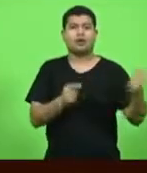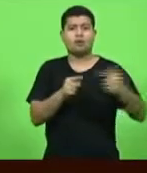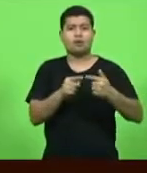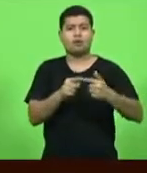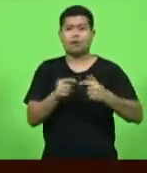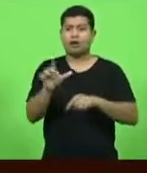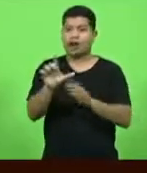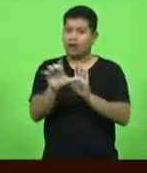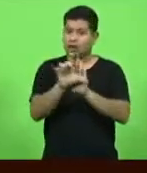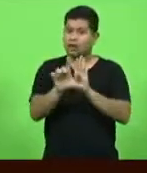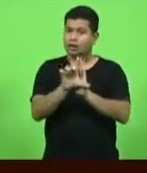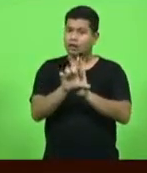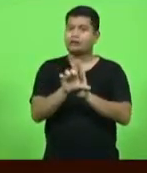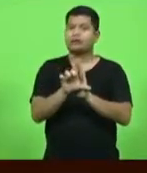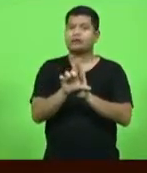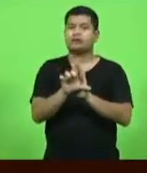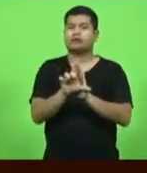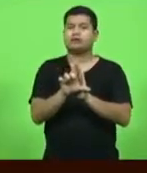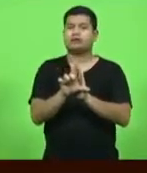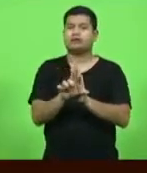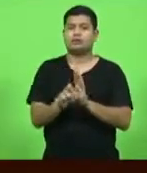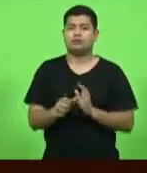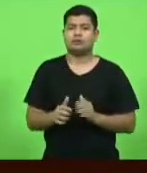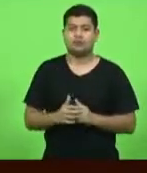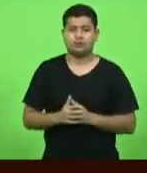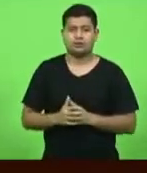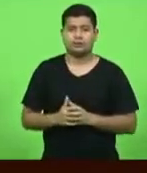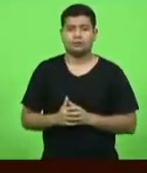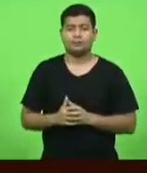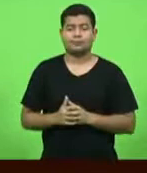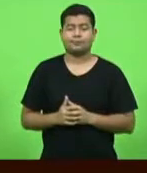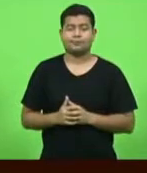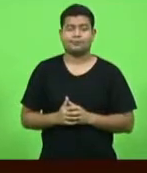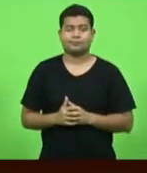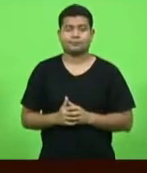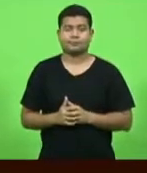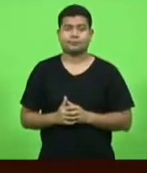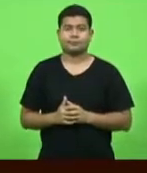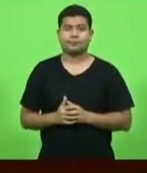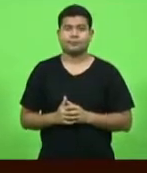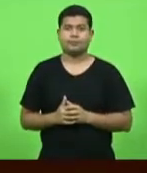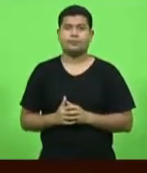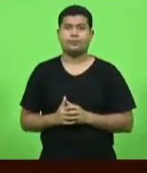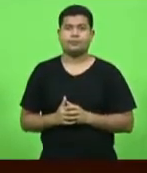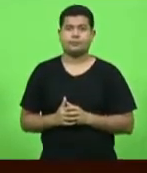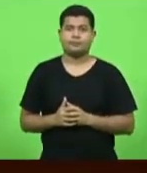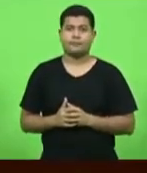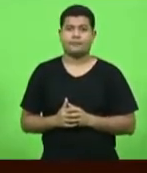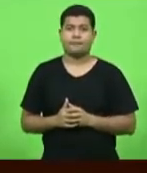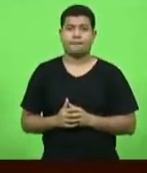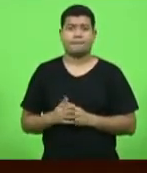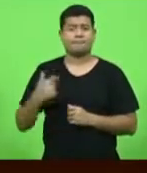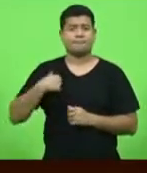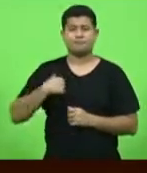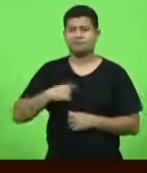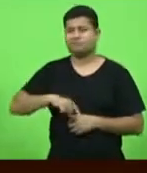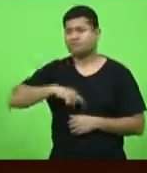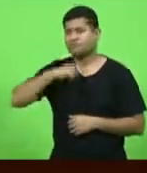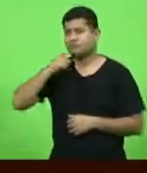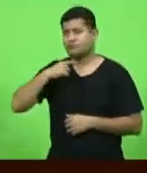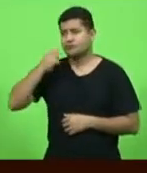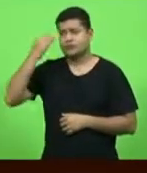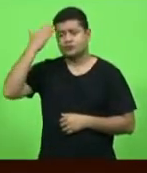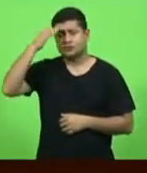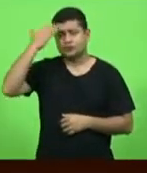diz é e e e eu não entendo